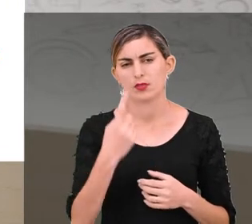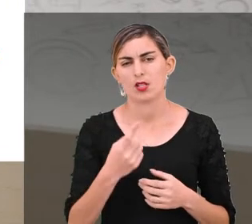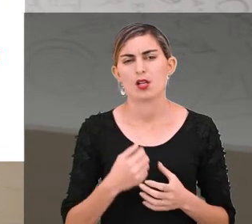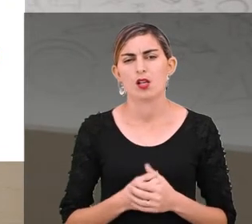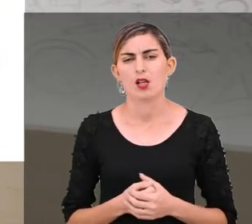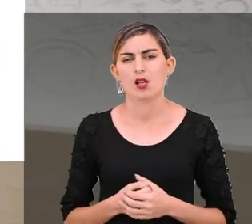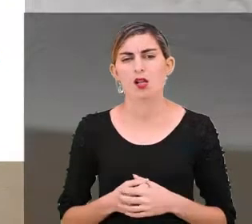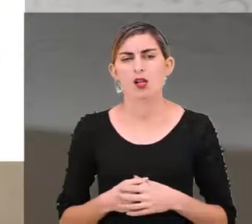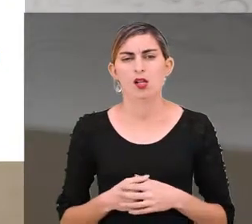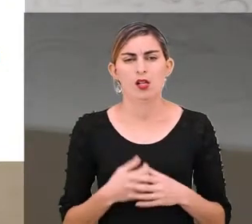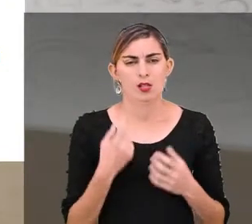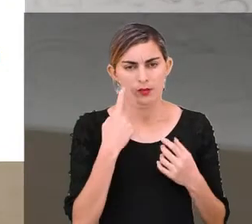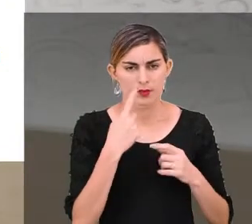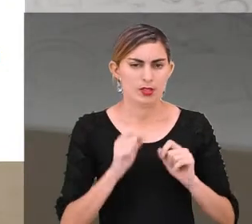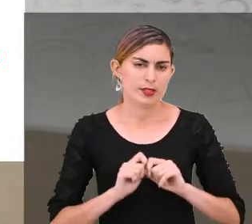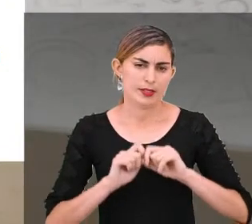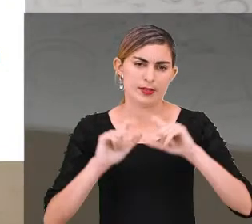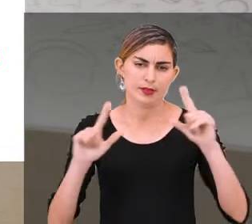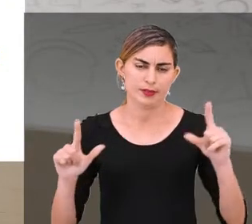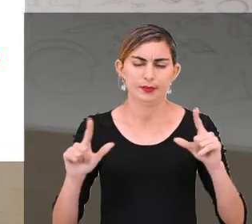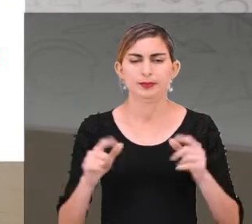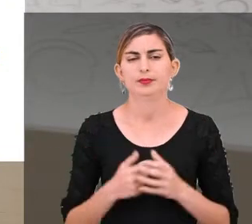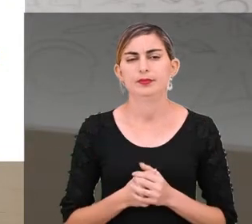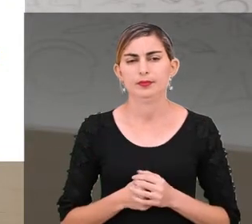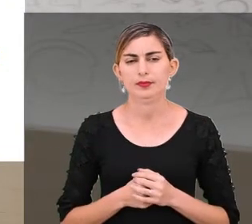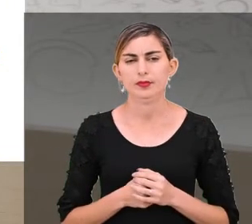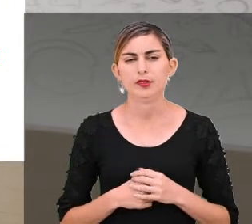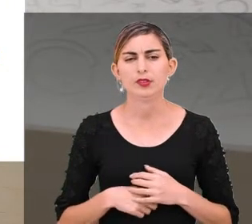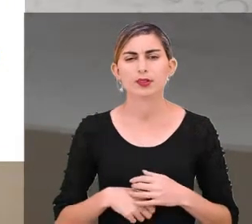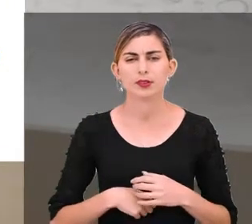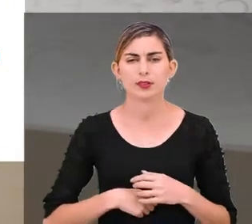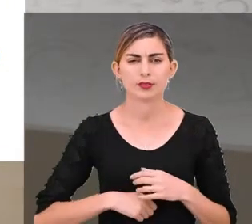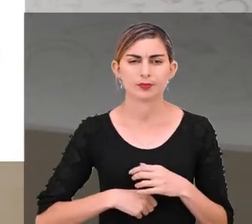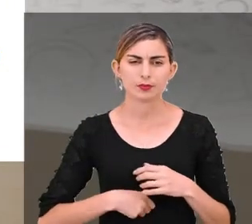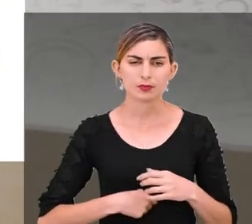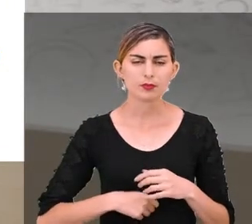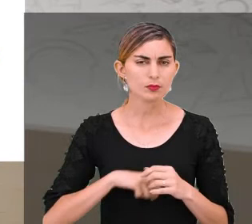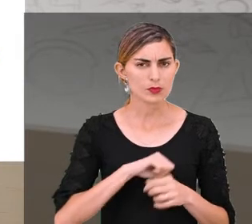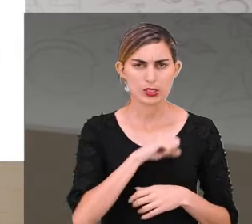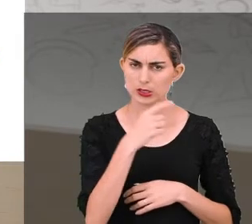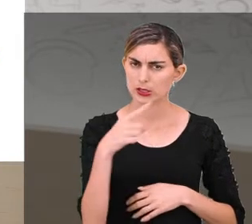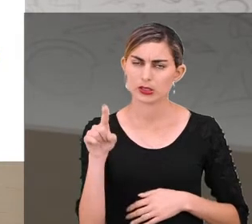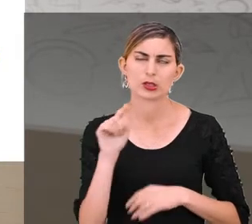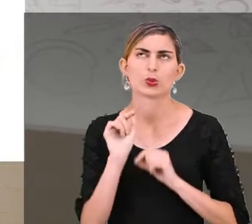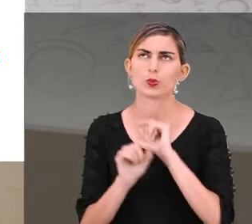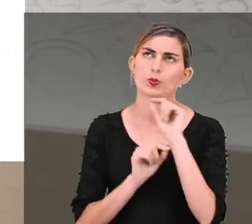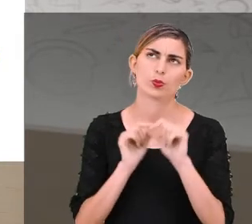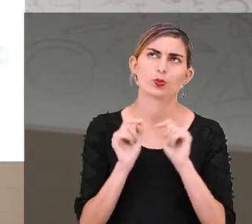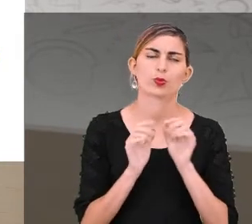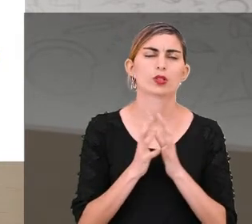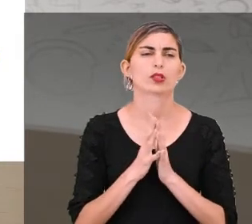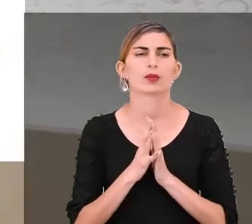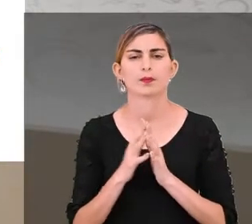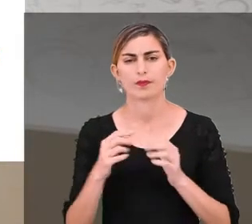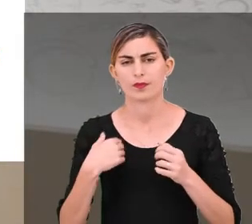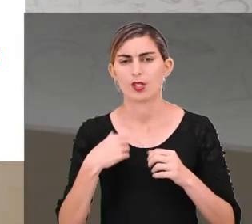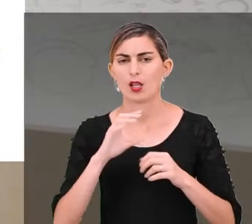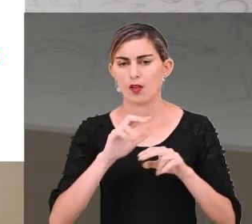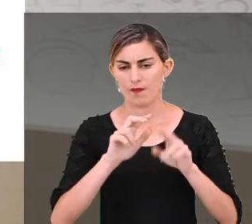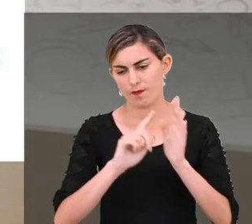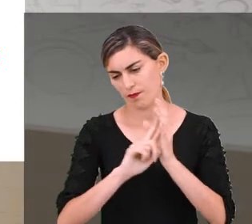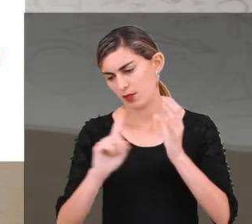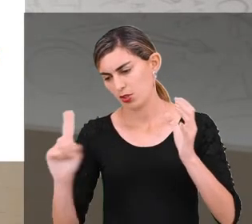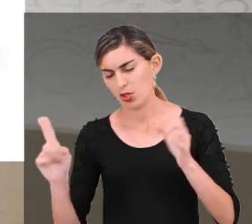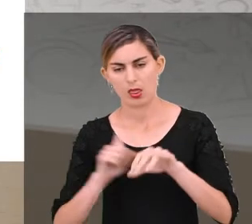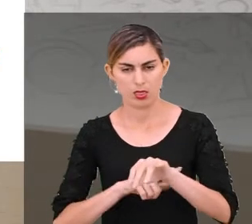Vejamos agora na sua tela aí as lesões com afastamento. São lesões em que levam